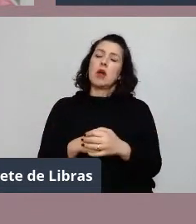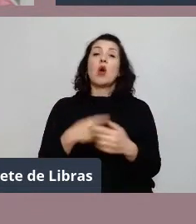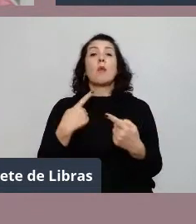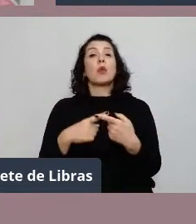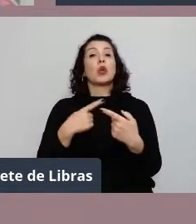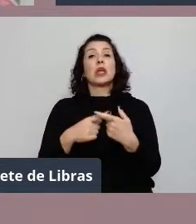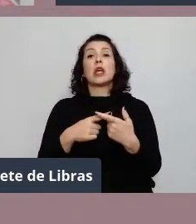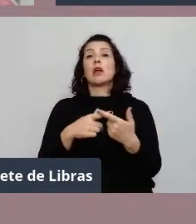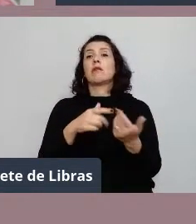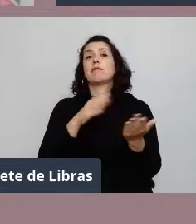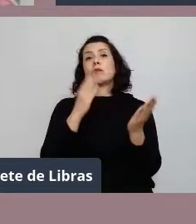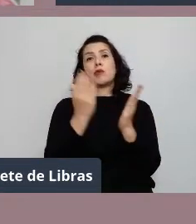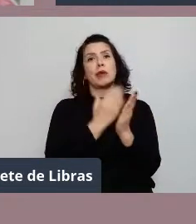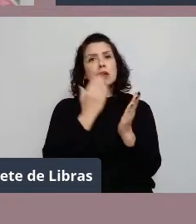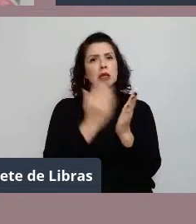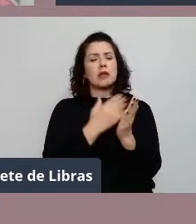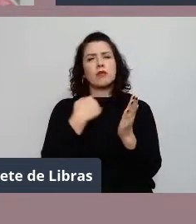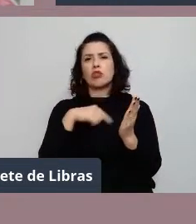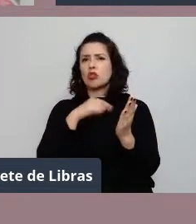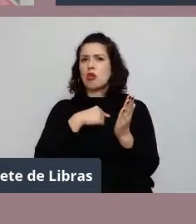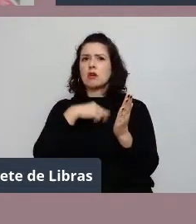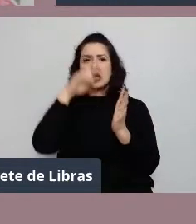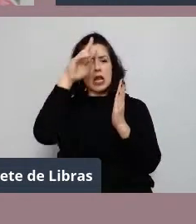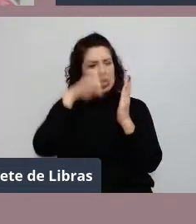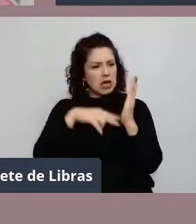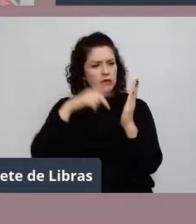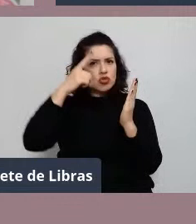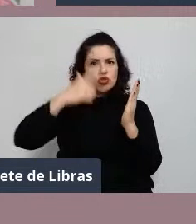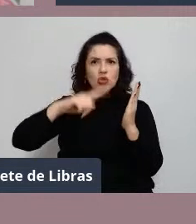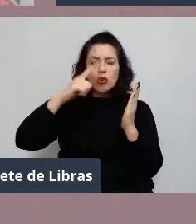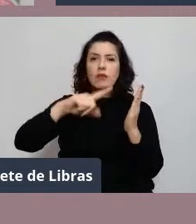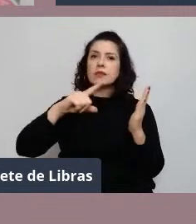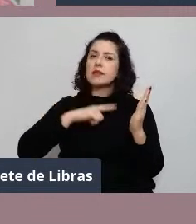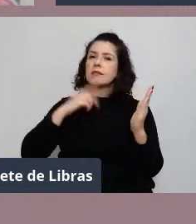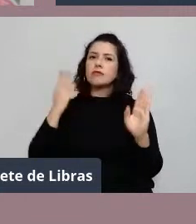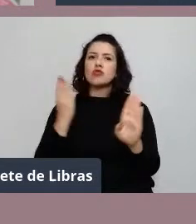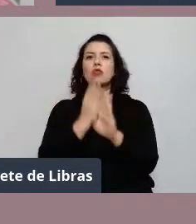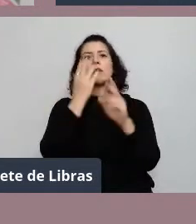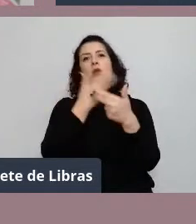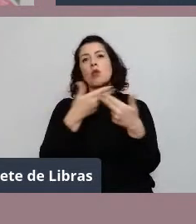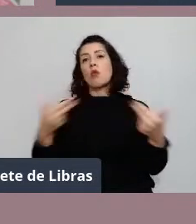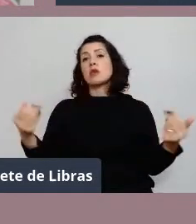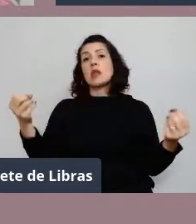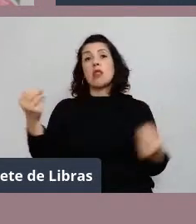gente volta, tem coisas novas, porque tem esse caráter também